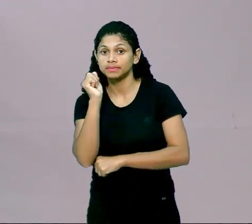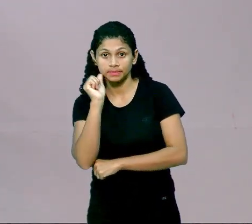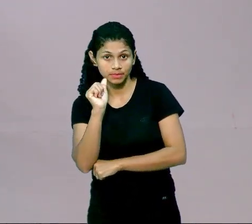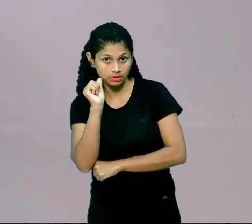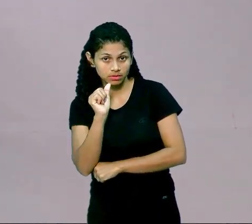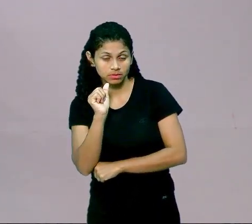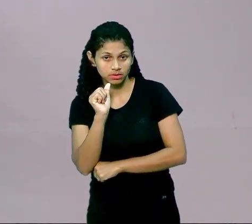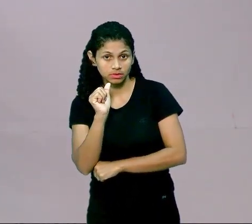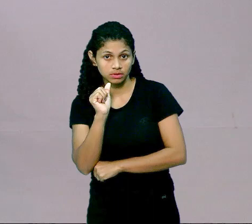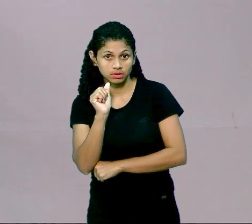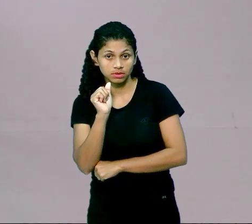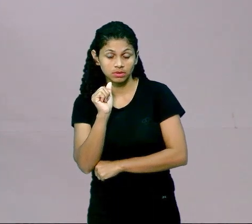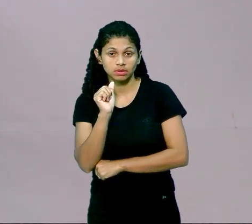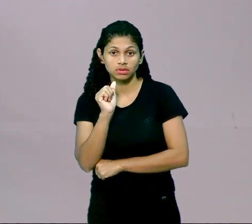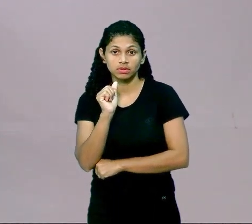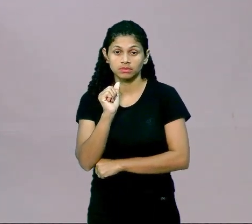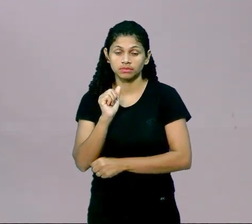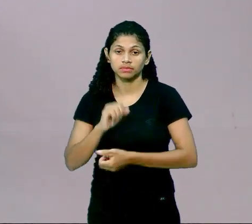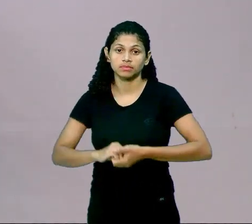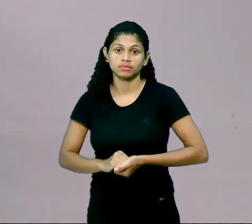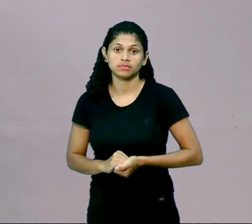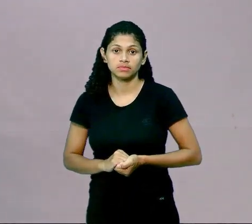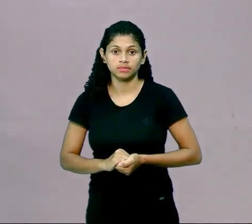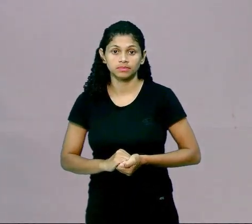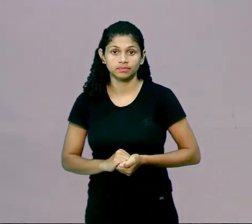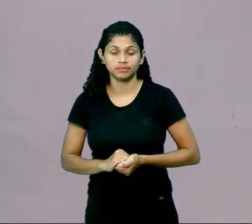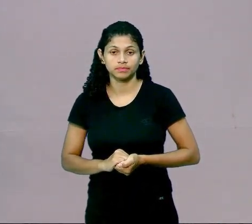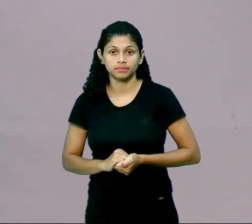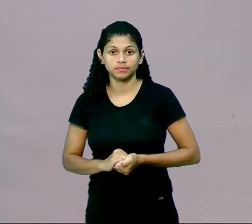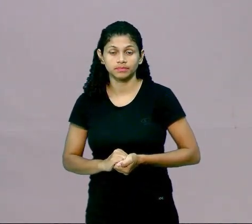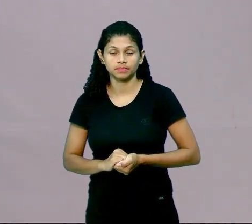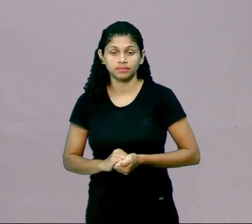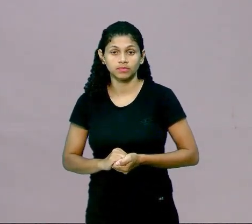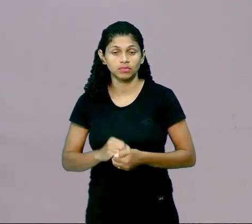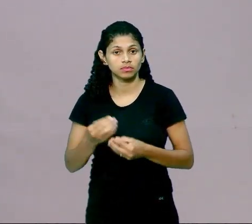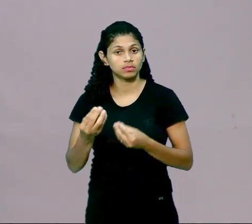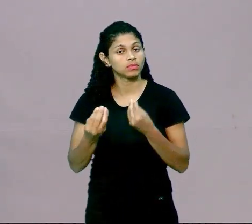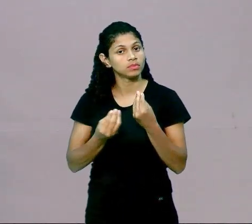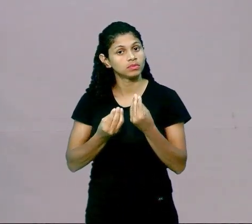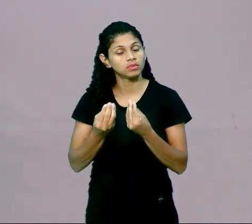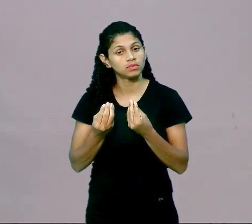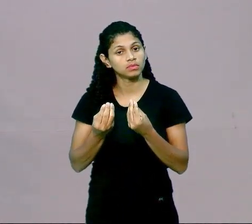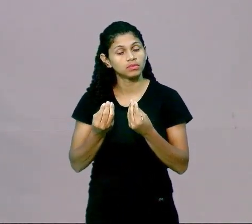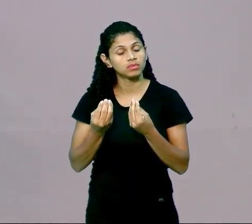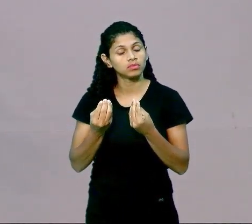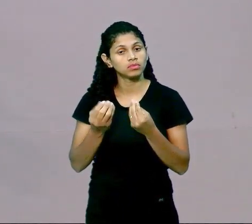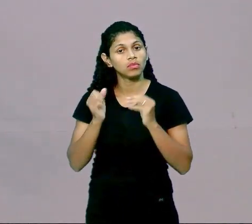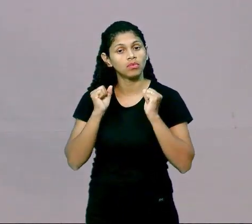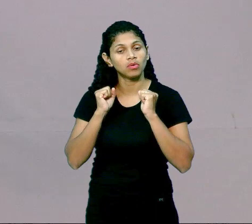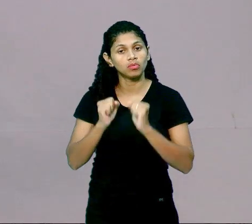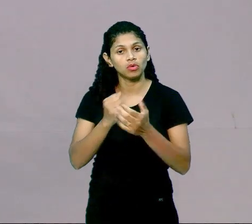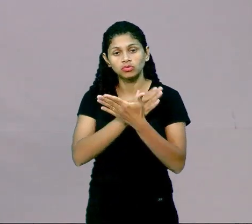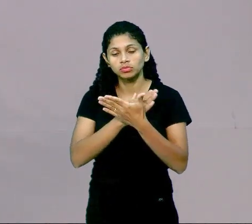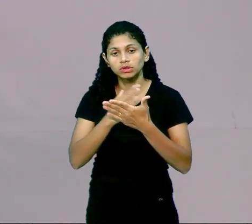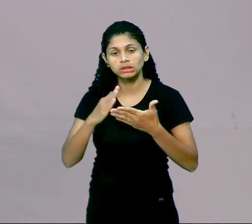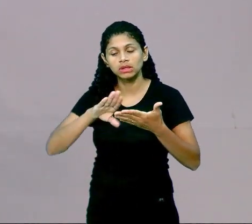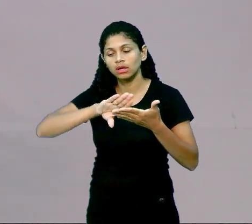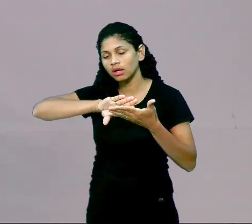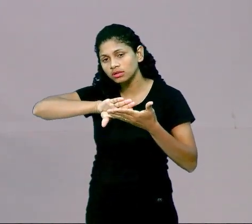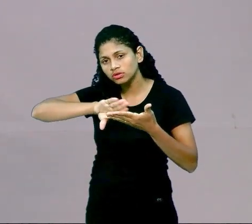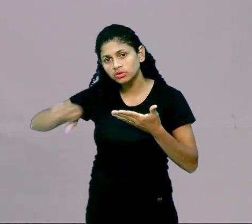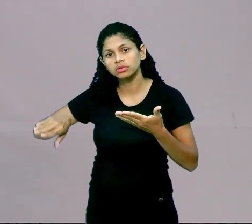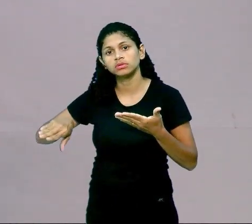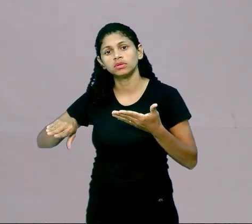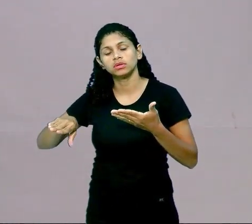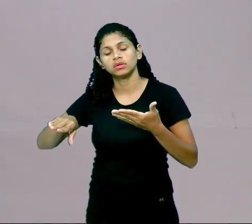gente já pode descartar. Nesse tipo de situação, a gente pode começar a fazer a chamada eliminação.